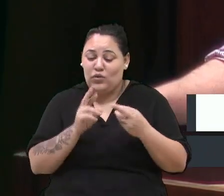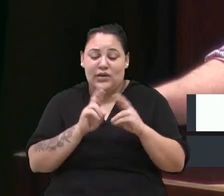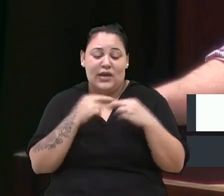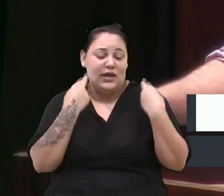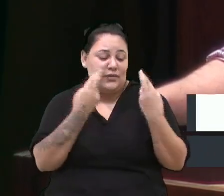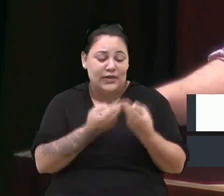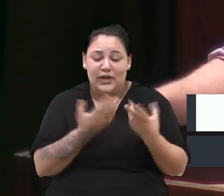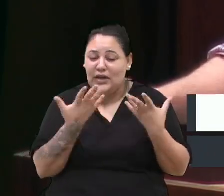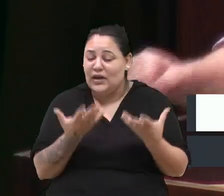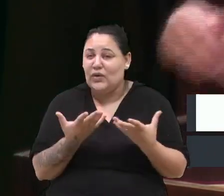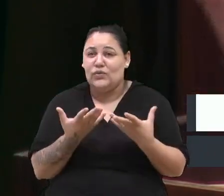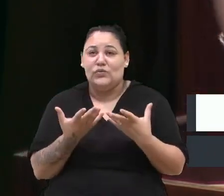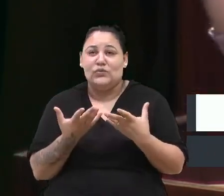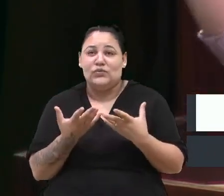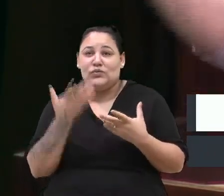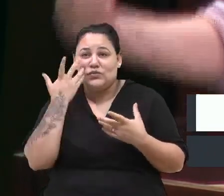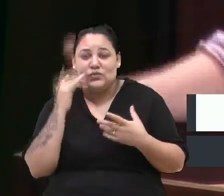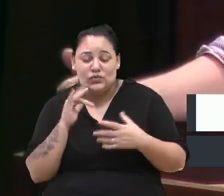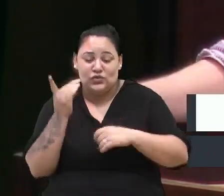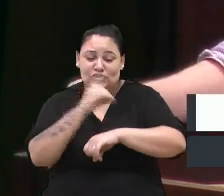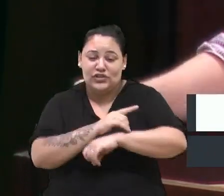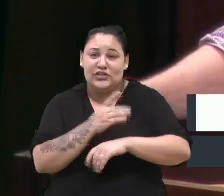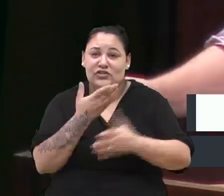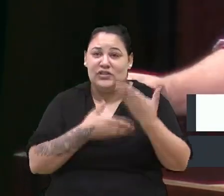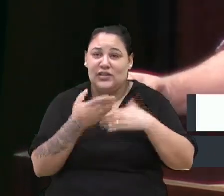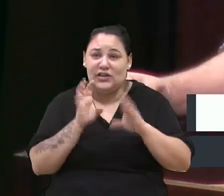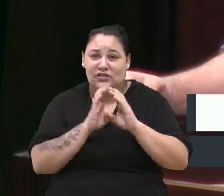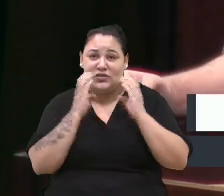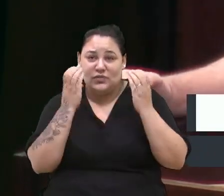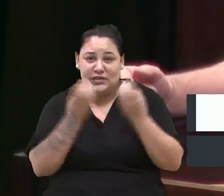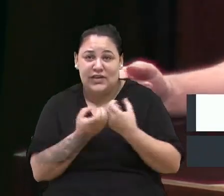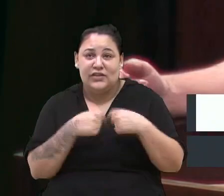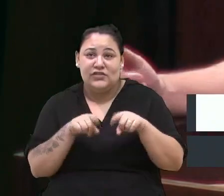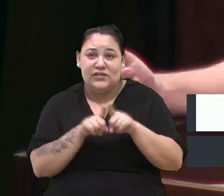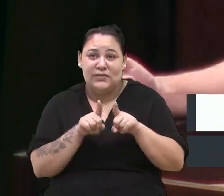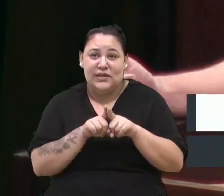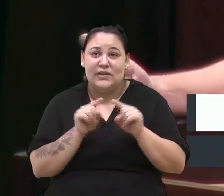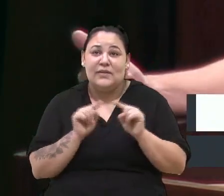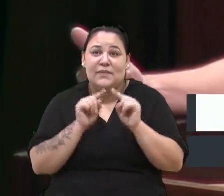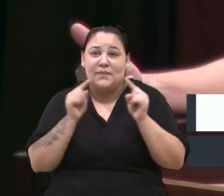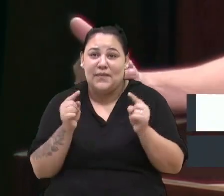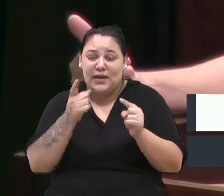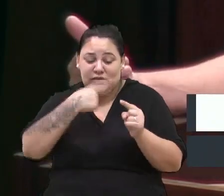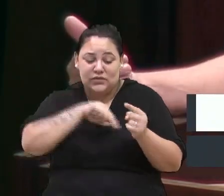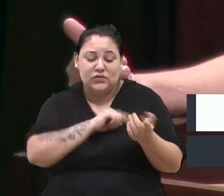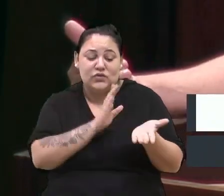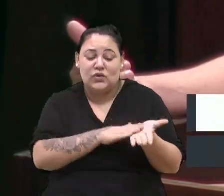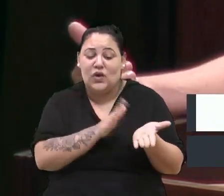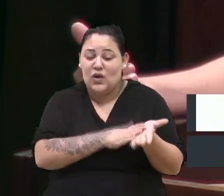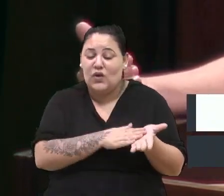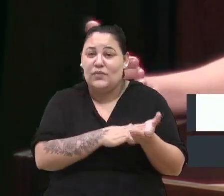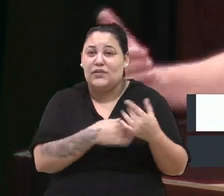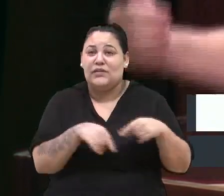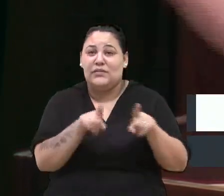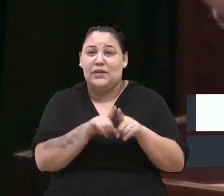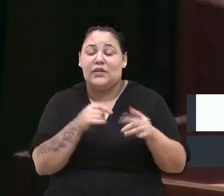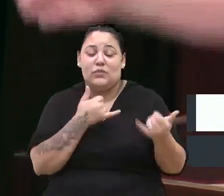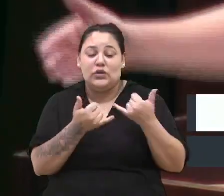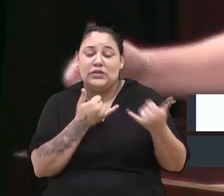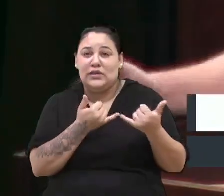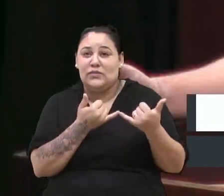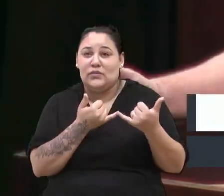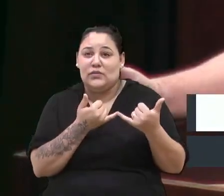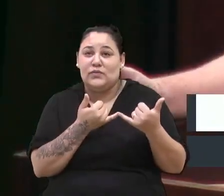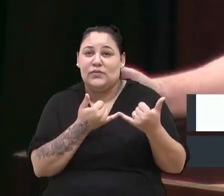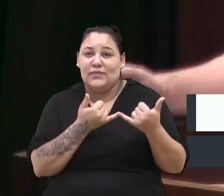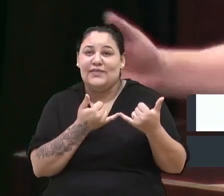ao longo do dia, a gente atende a comunidade nos gabinetes, mas a comunidade nos cobra também, vamos dizer, a ida,